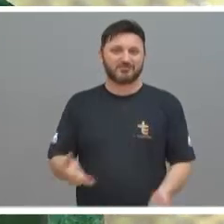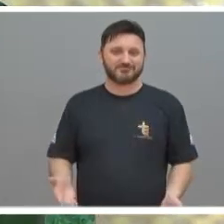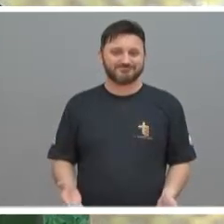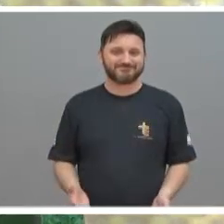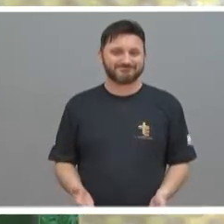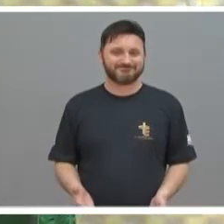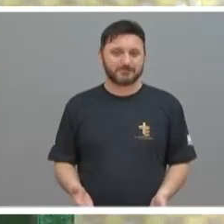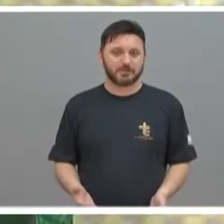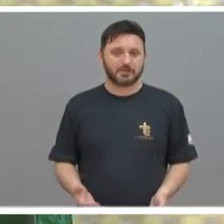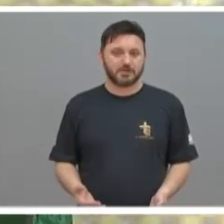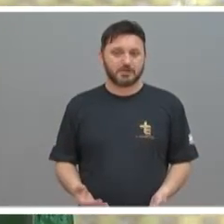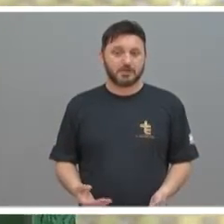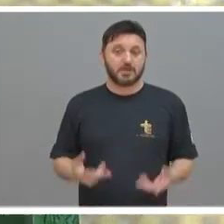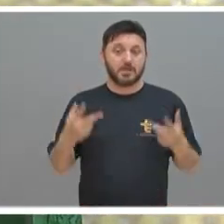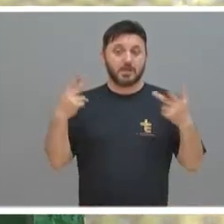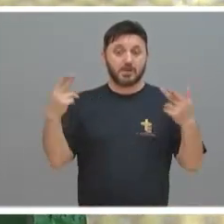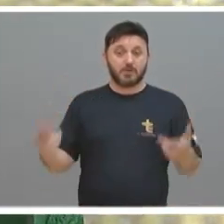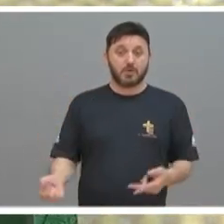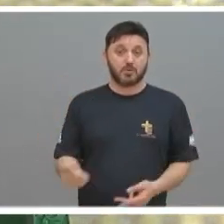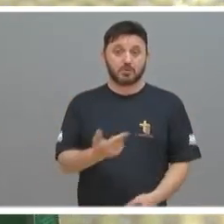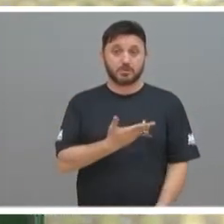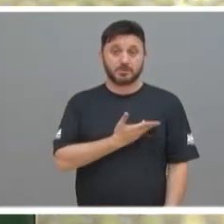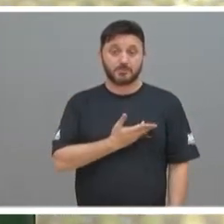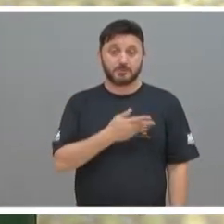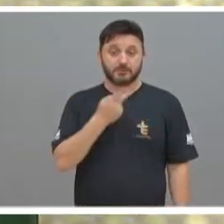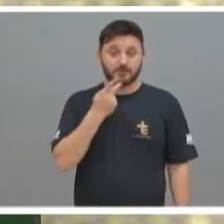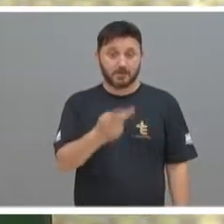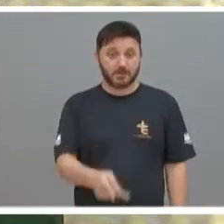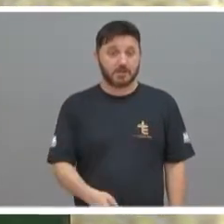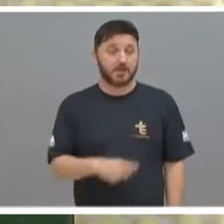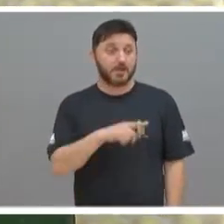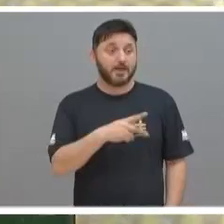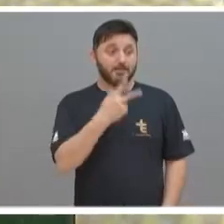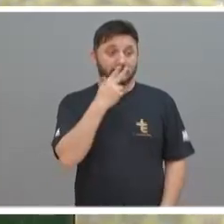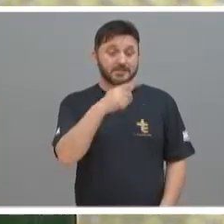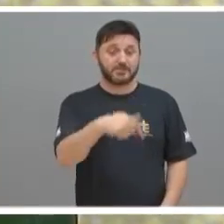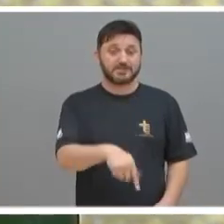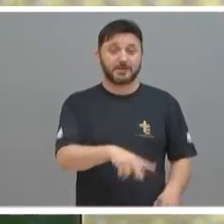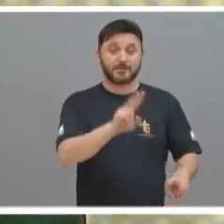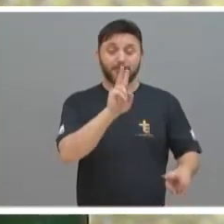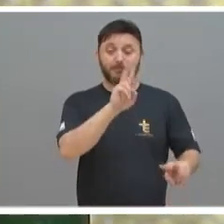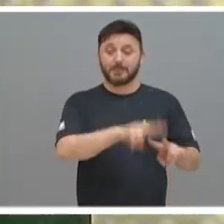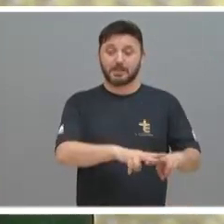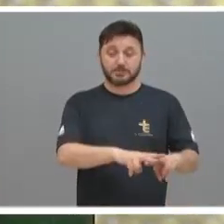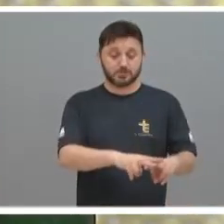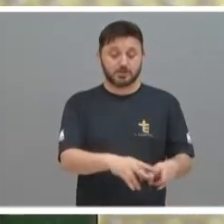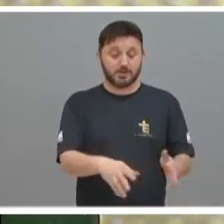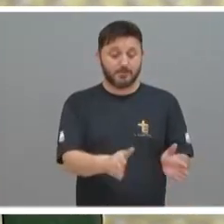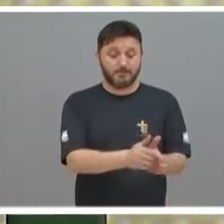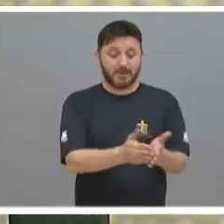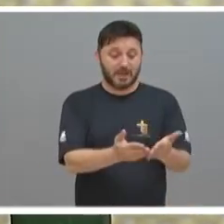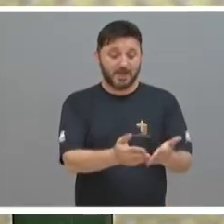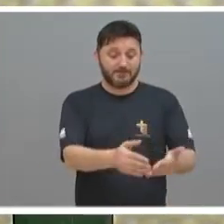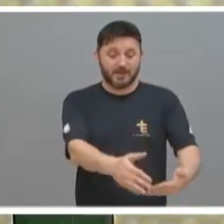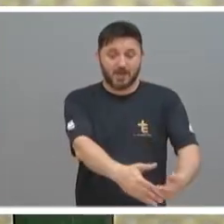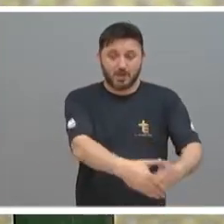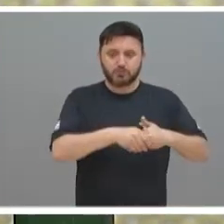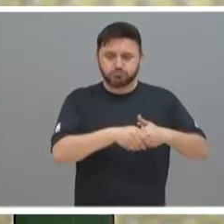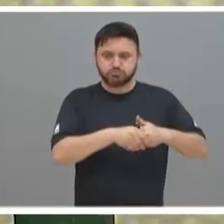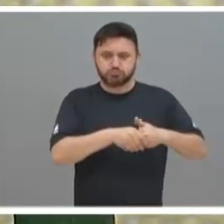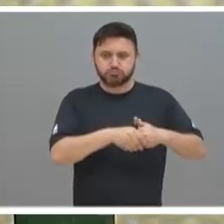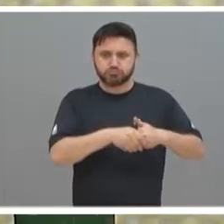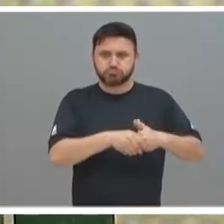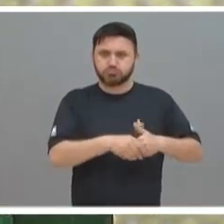É como que diz um dos apóstolos, é você colocar algemas na palavra, e a palavra de Deus não se